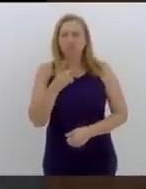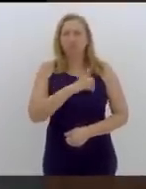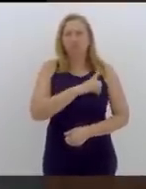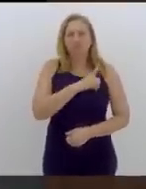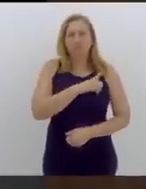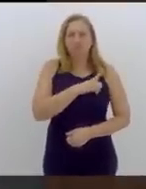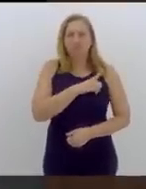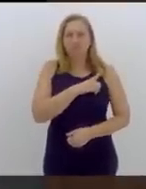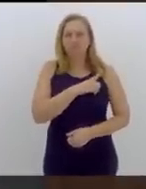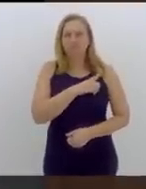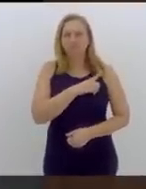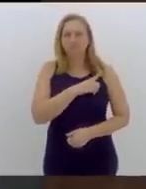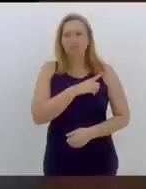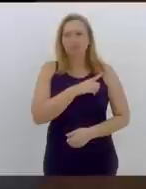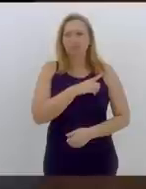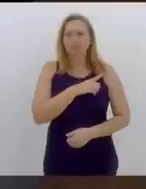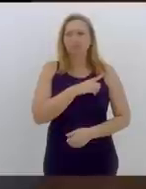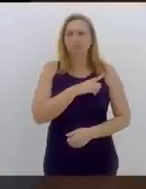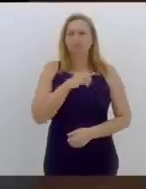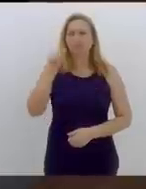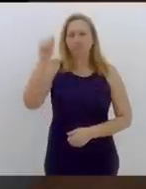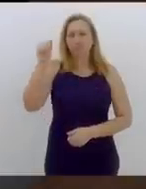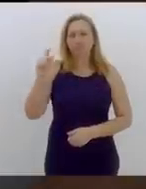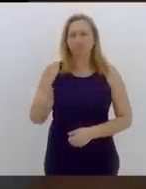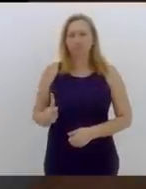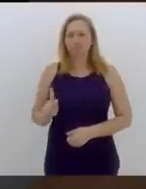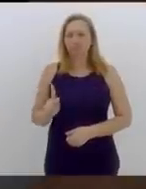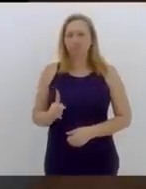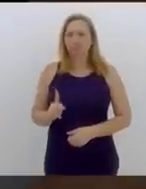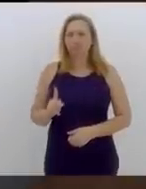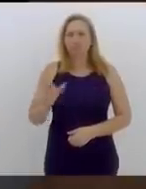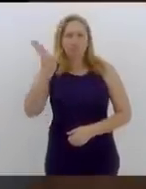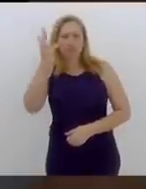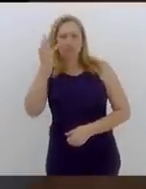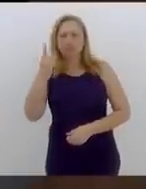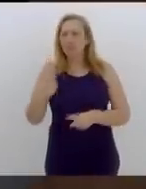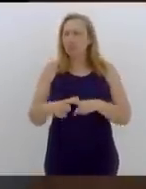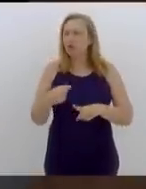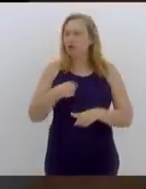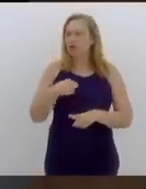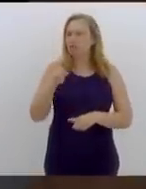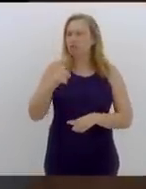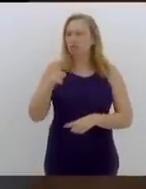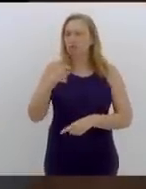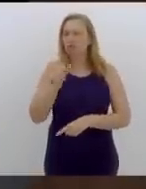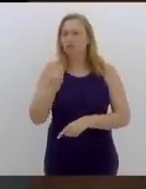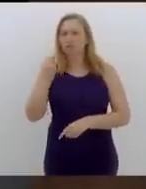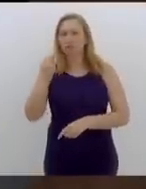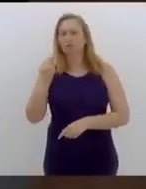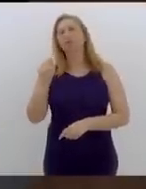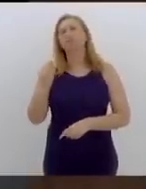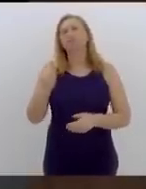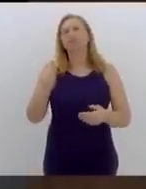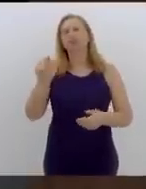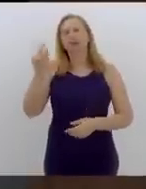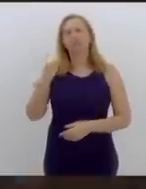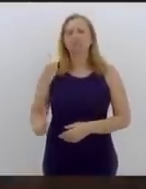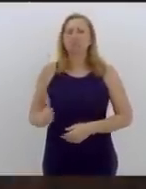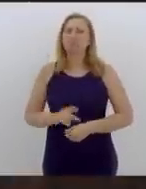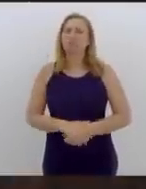da Adriana Belém foi aposentada interessante o que que não ia aposentou absurdo me aposentou